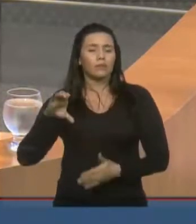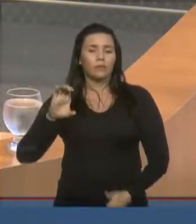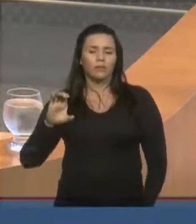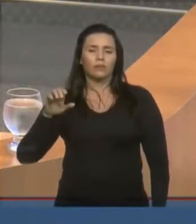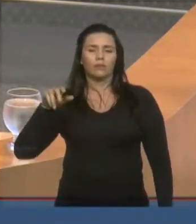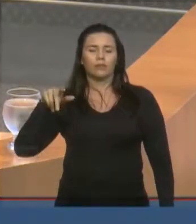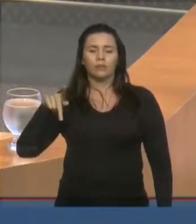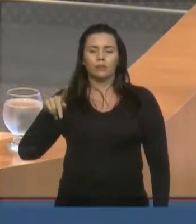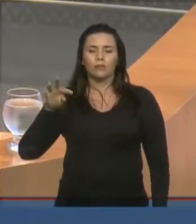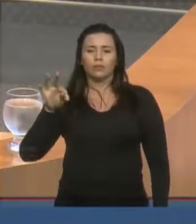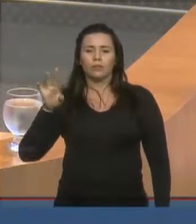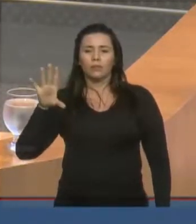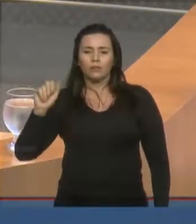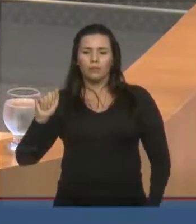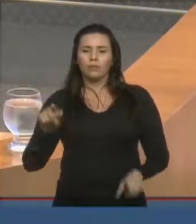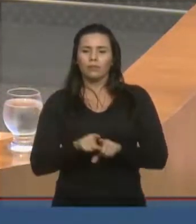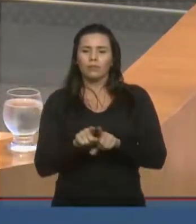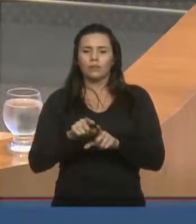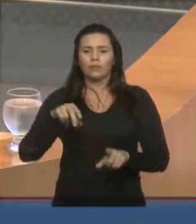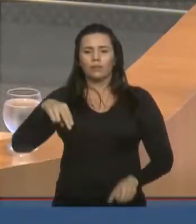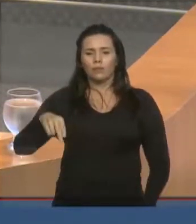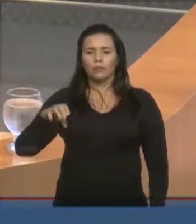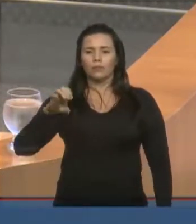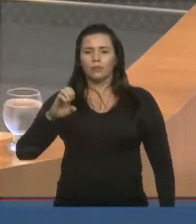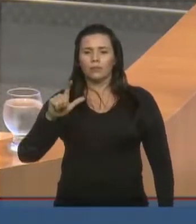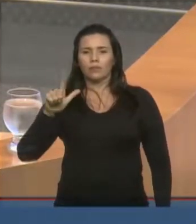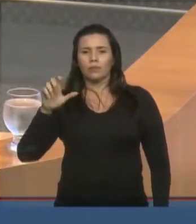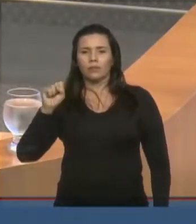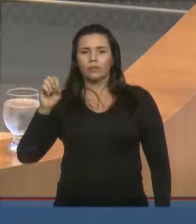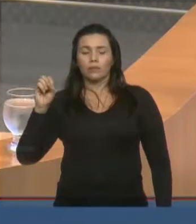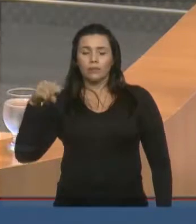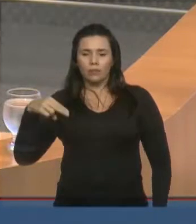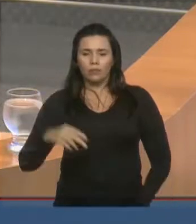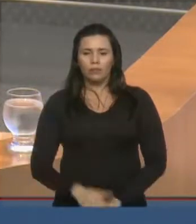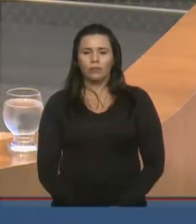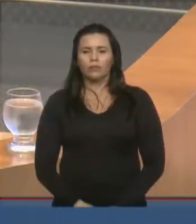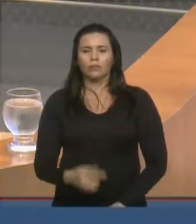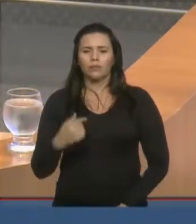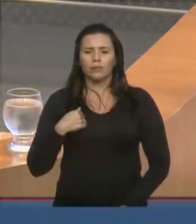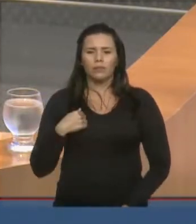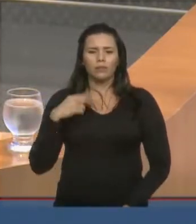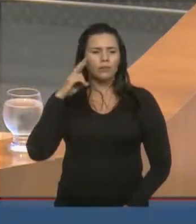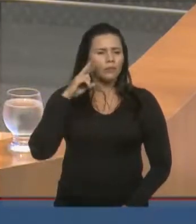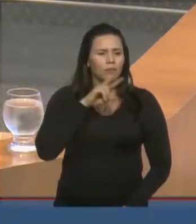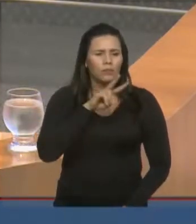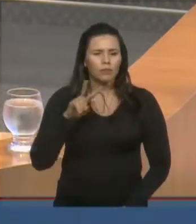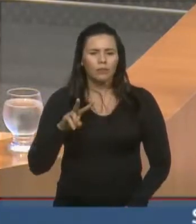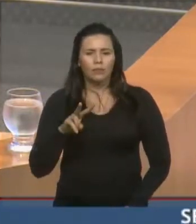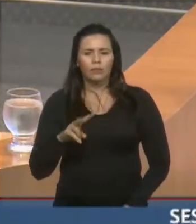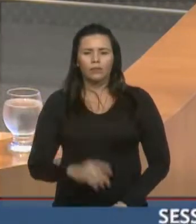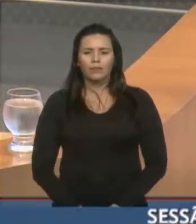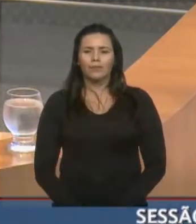chega junto. Esse CPTCA é assim, uma coisa impressionante. A gente vai olhando e todo mundo é CPTCA.